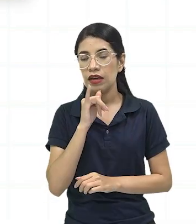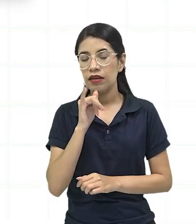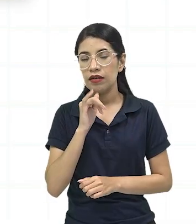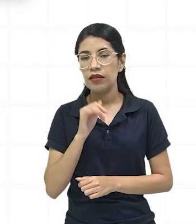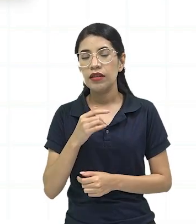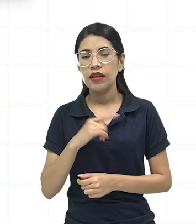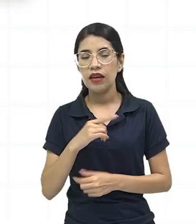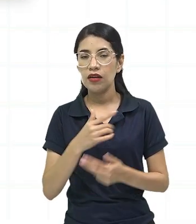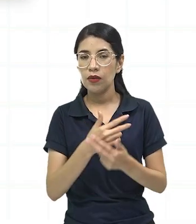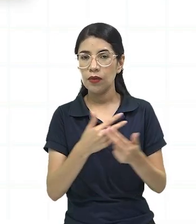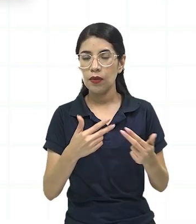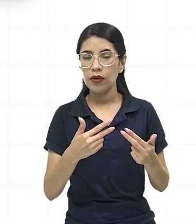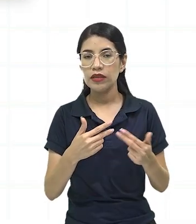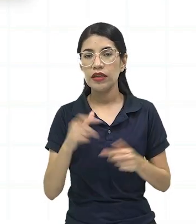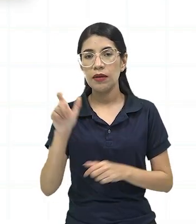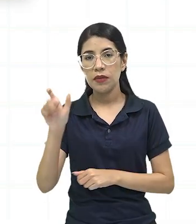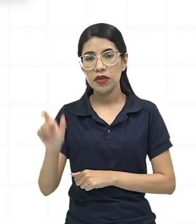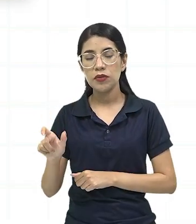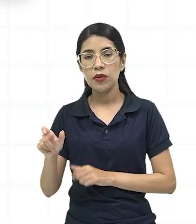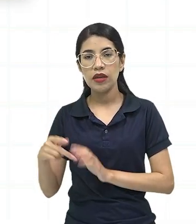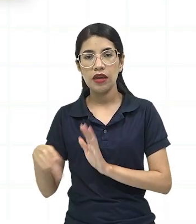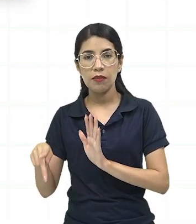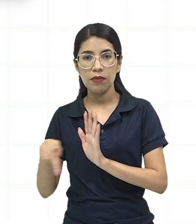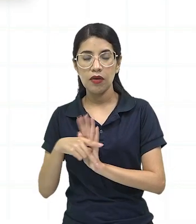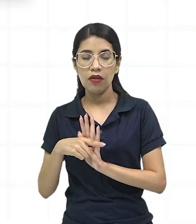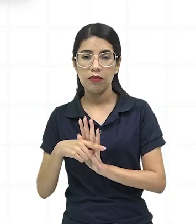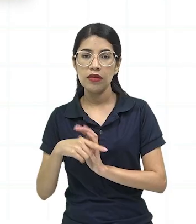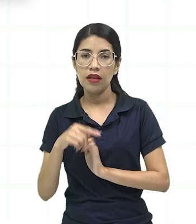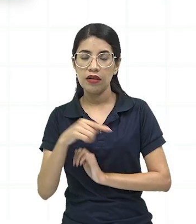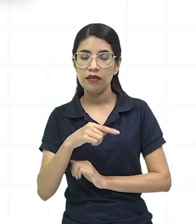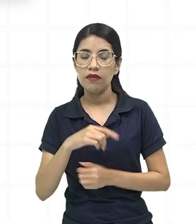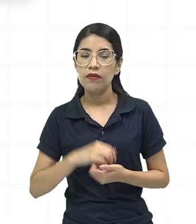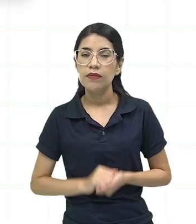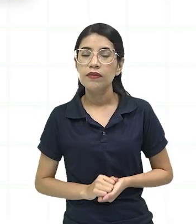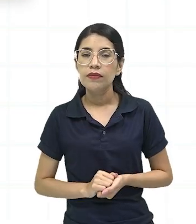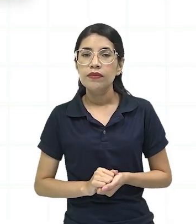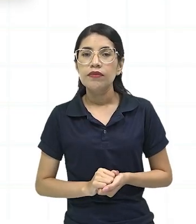uma coisa e alguém que possui, certo? Vamos lá para o nosso exemplo.